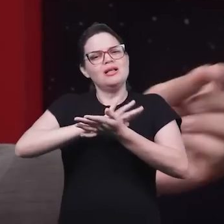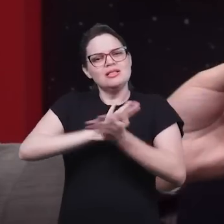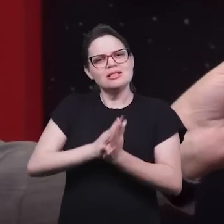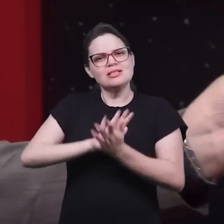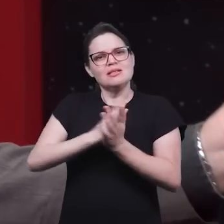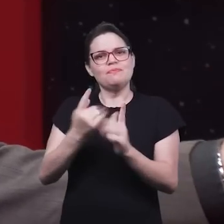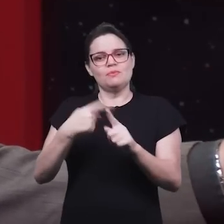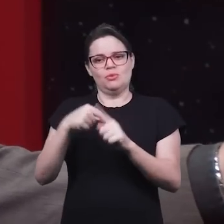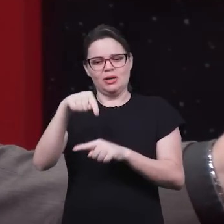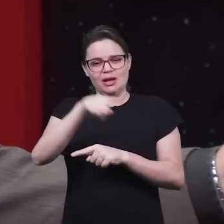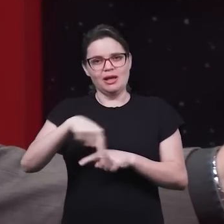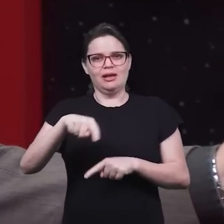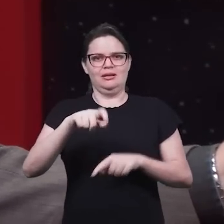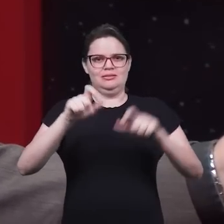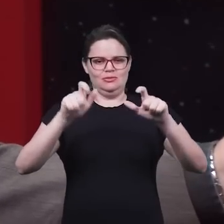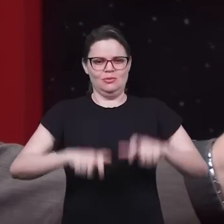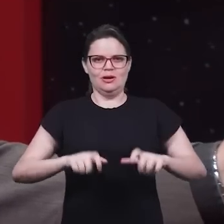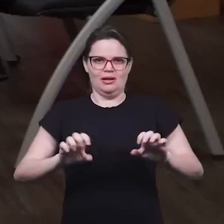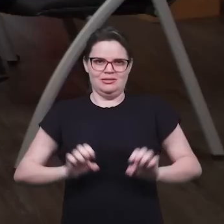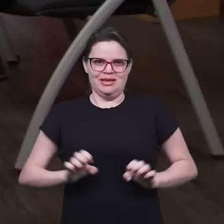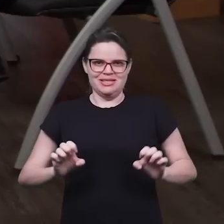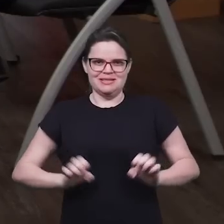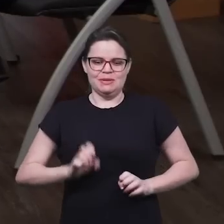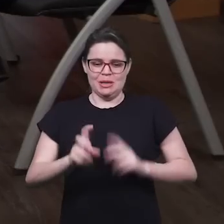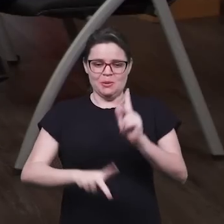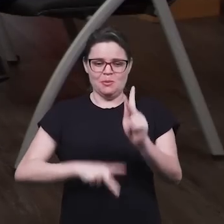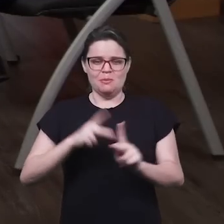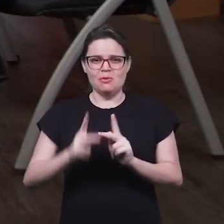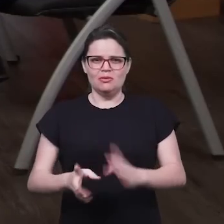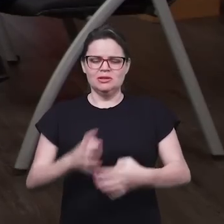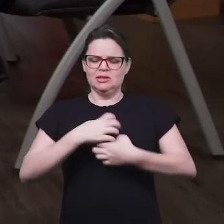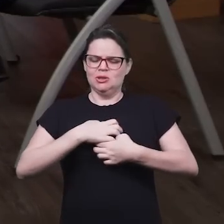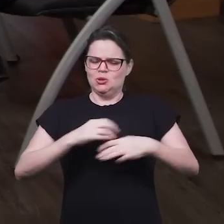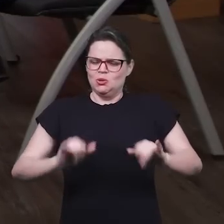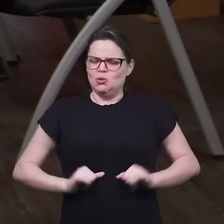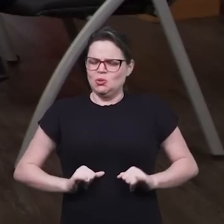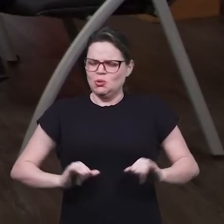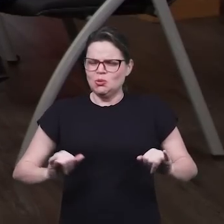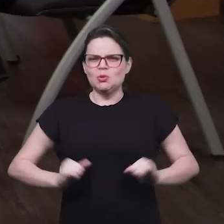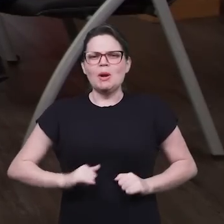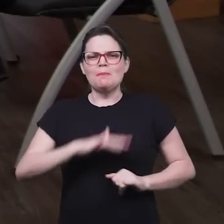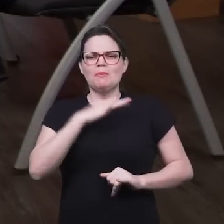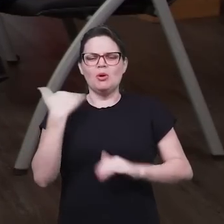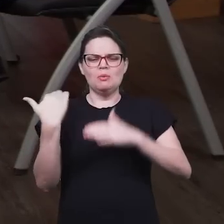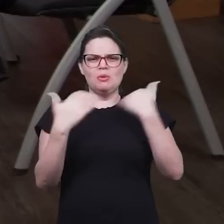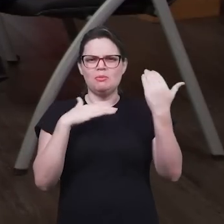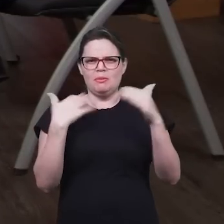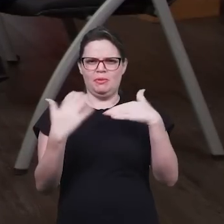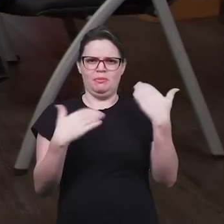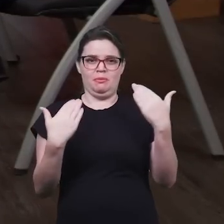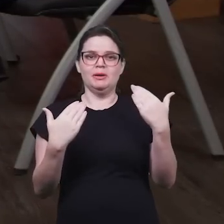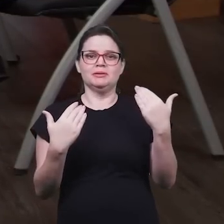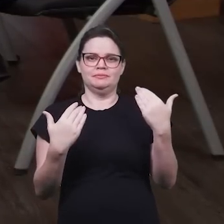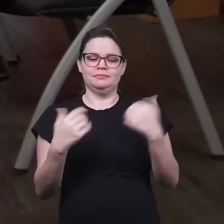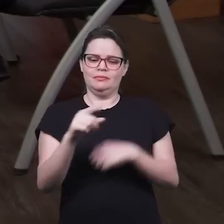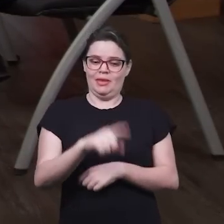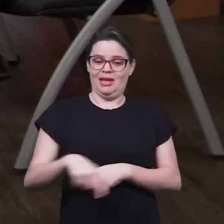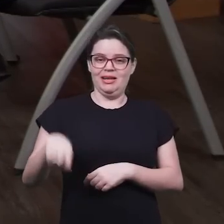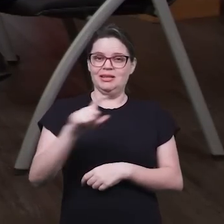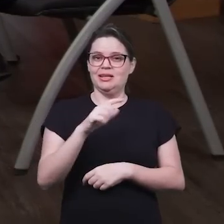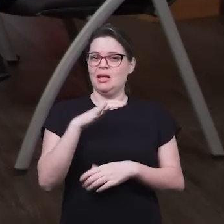que operou nesta igreja de Esmirna, ela chega até nós passando por eles. Ou seja,